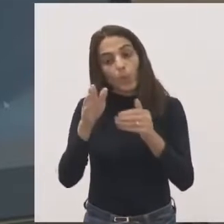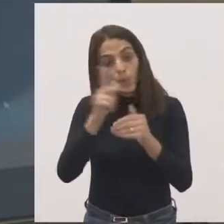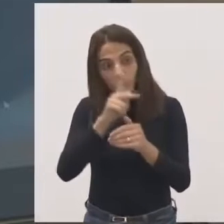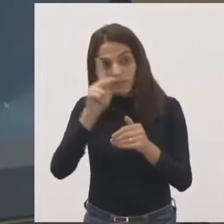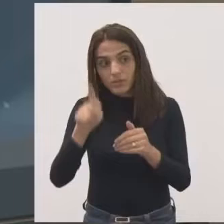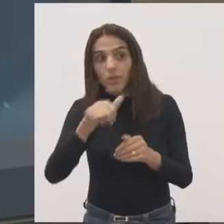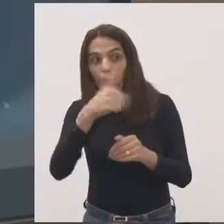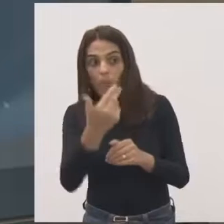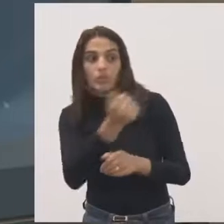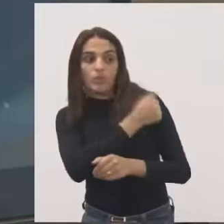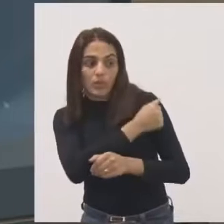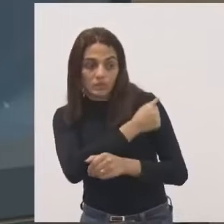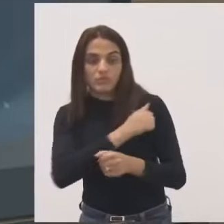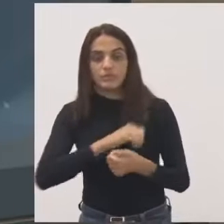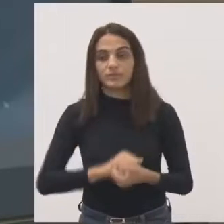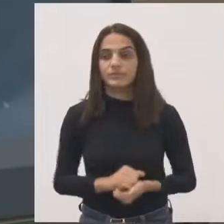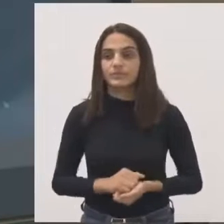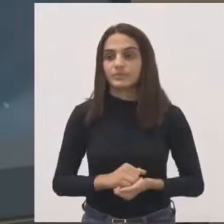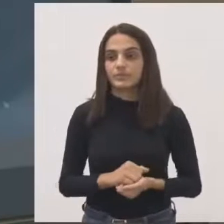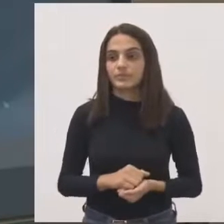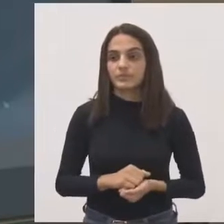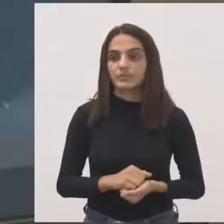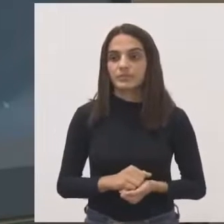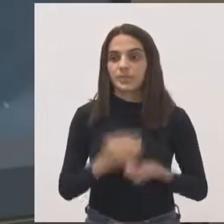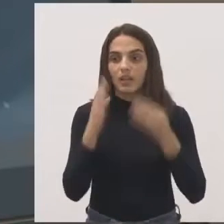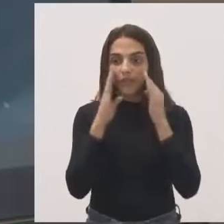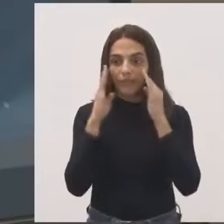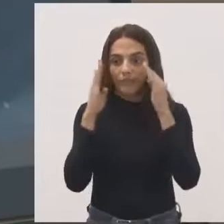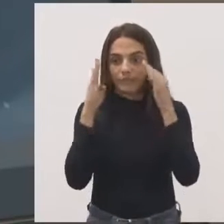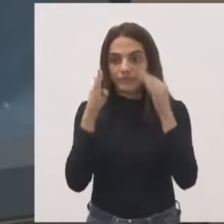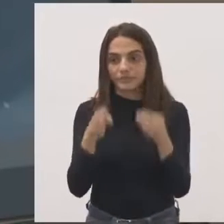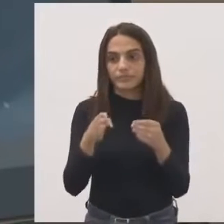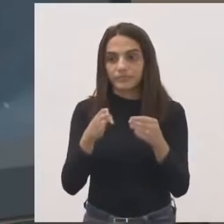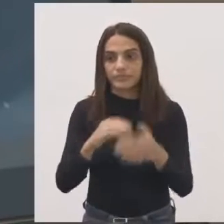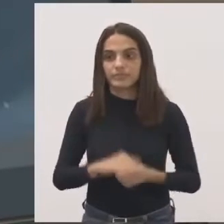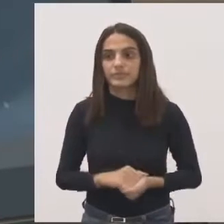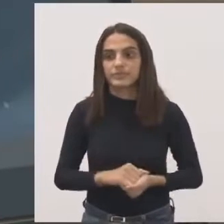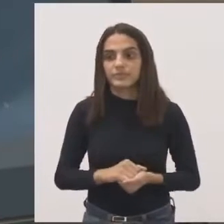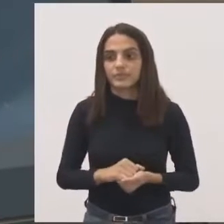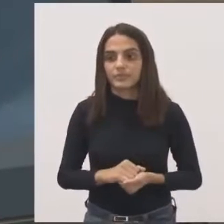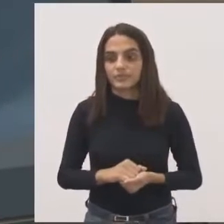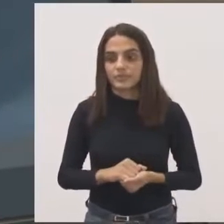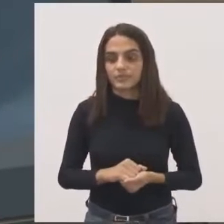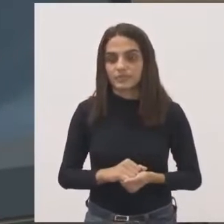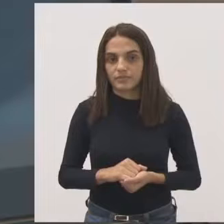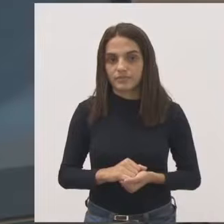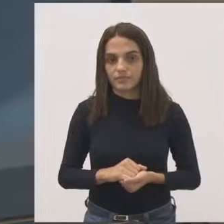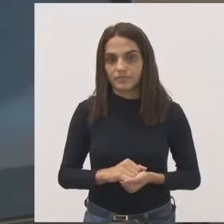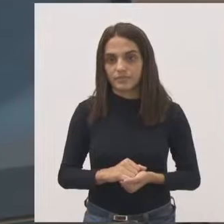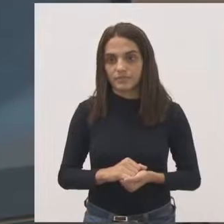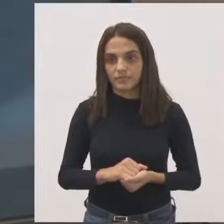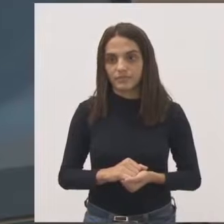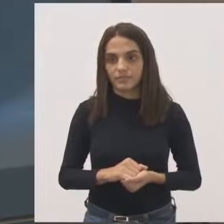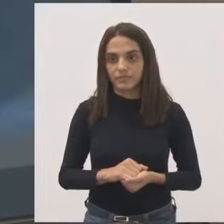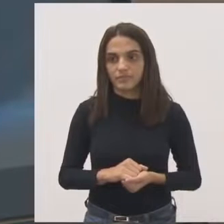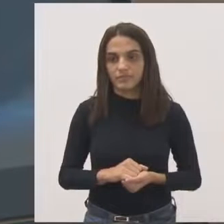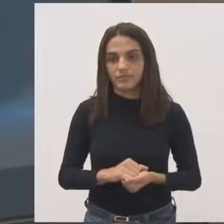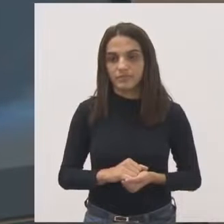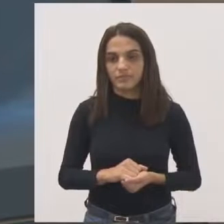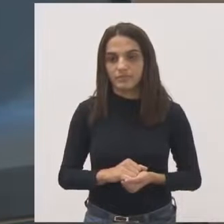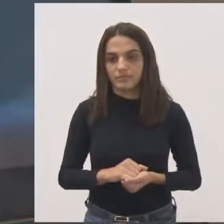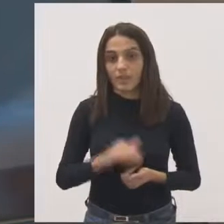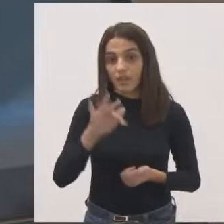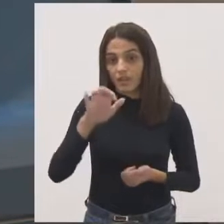Perfeito. Por isso que eu quero focar nisso quando começar a falar só dele e tá trabalhando nele, tá? Pra não confundir um pouco. Felipe,